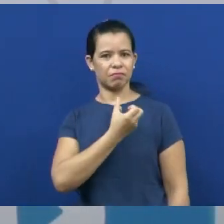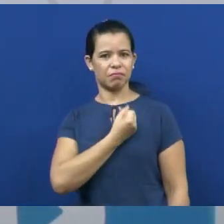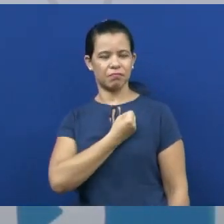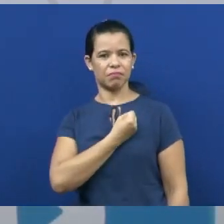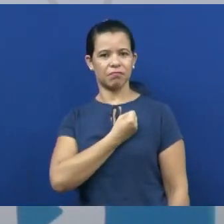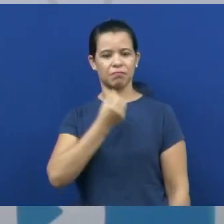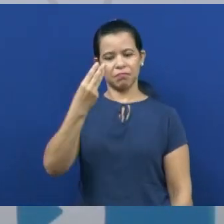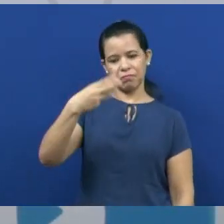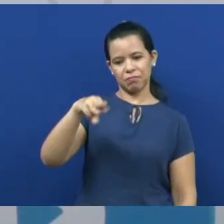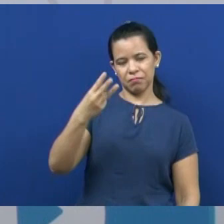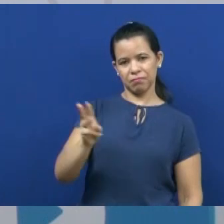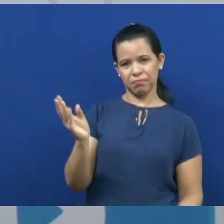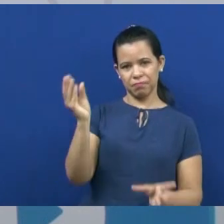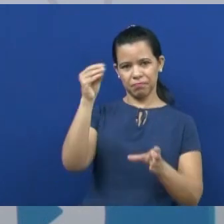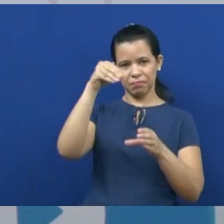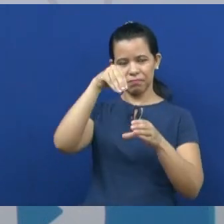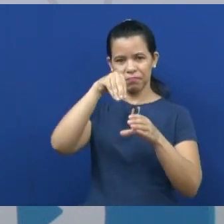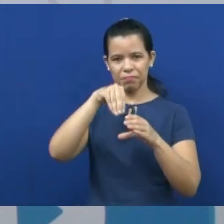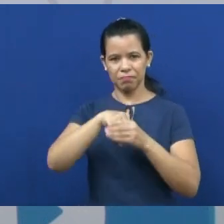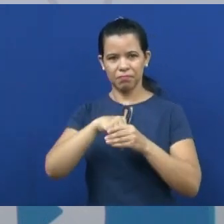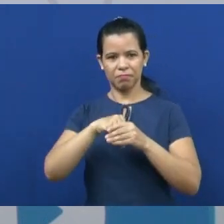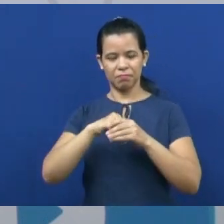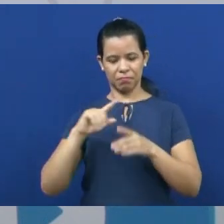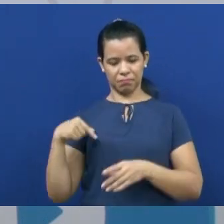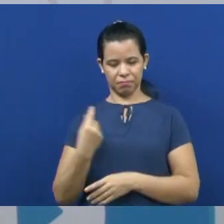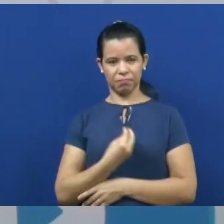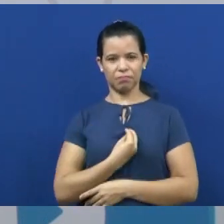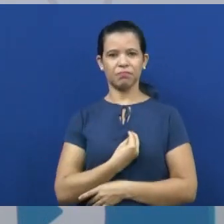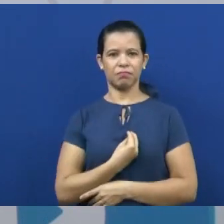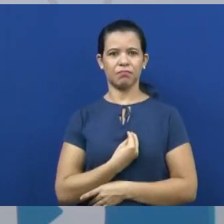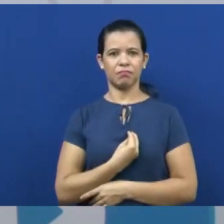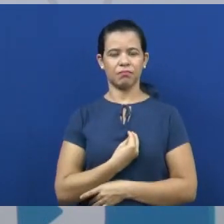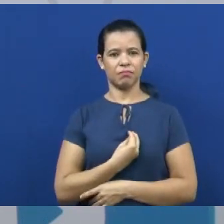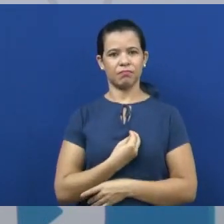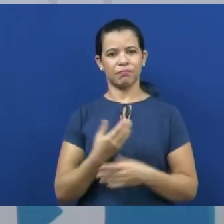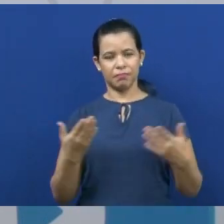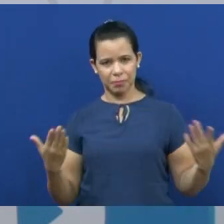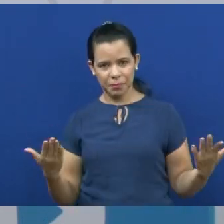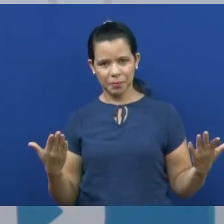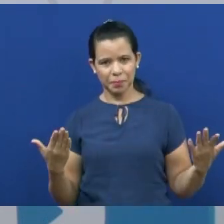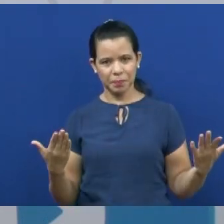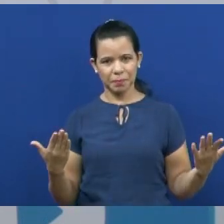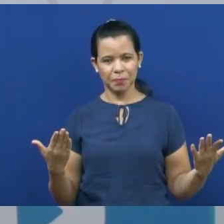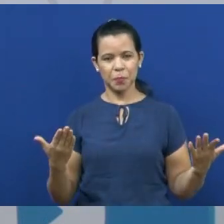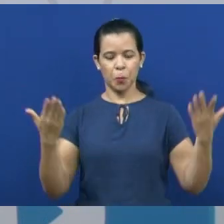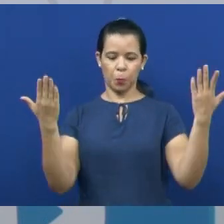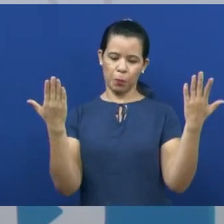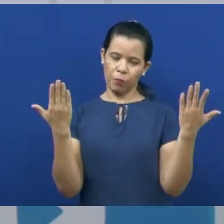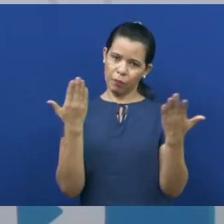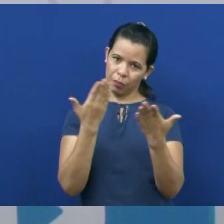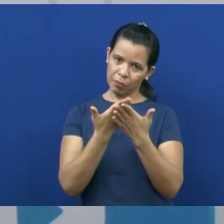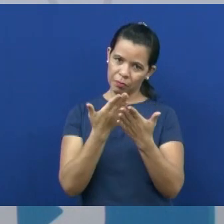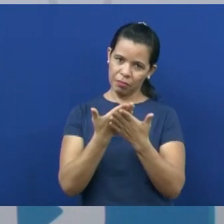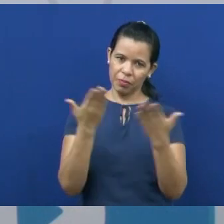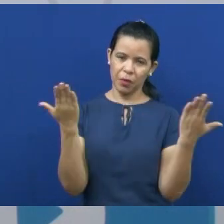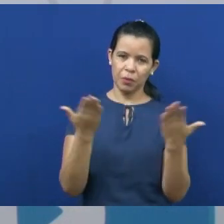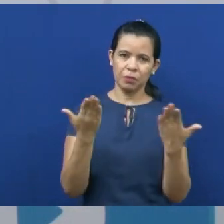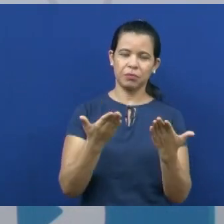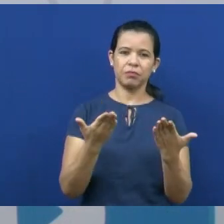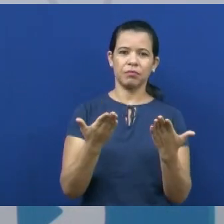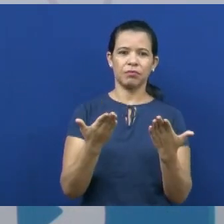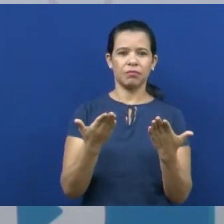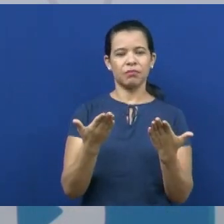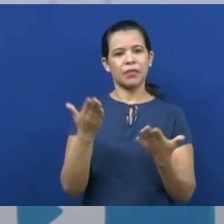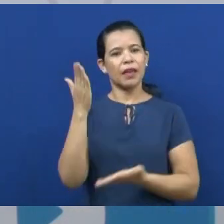está empregada no nosso dia a dia. Gente, a aula de hoje foi trabalhar